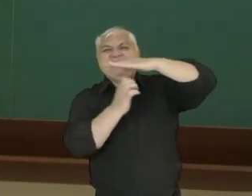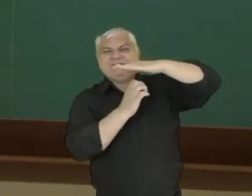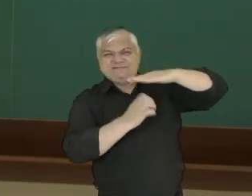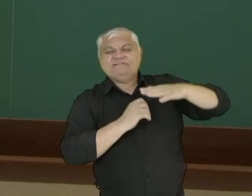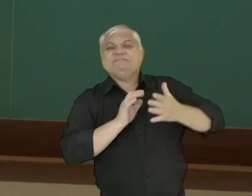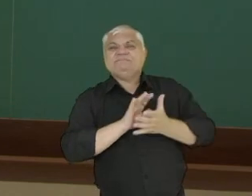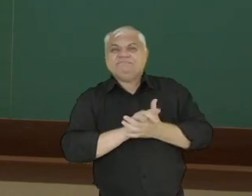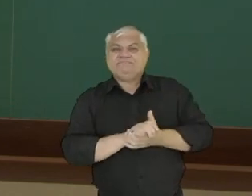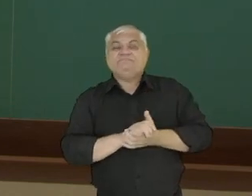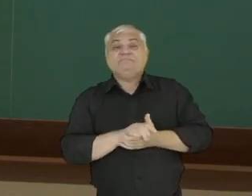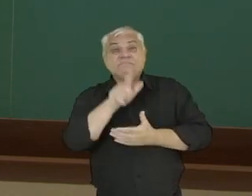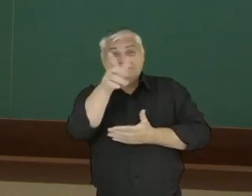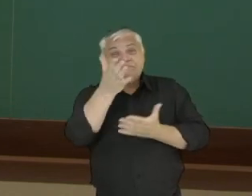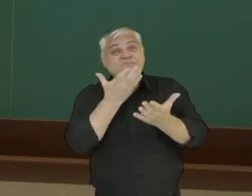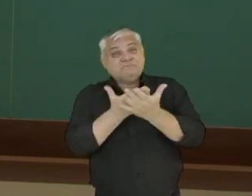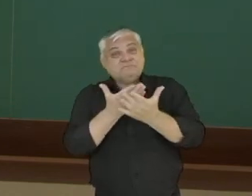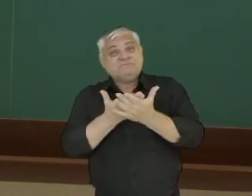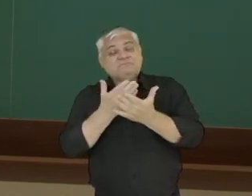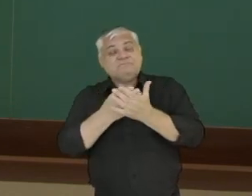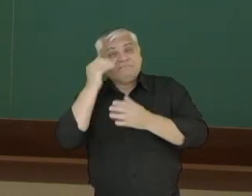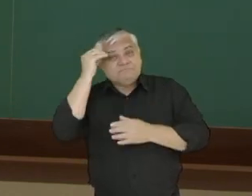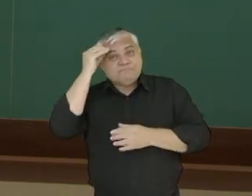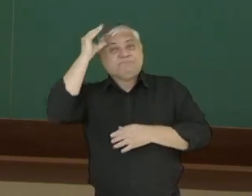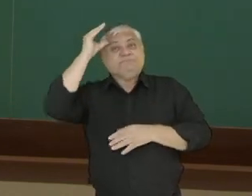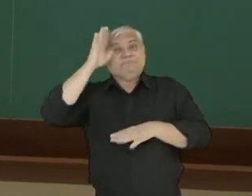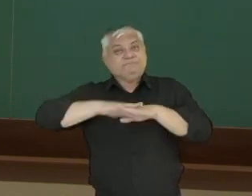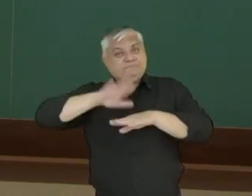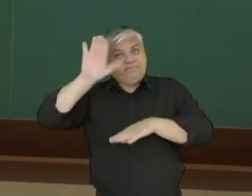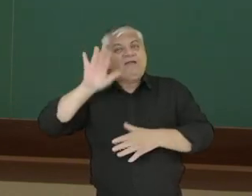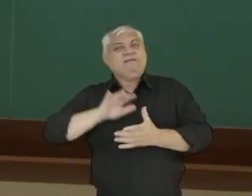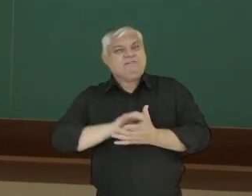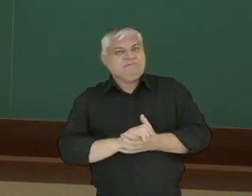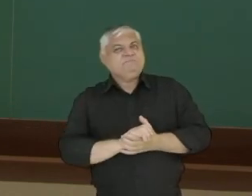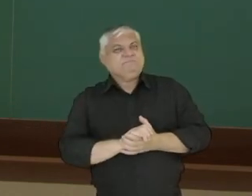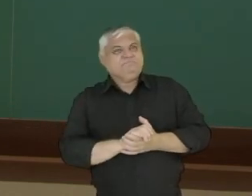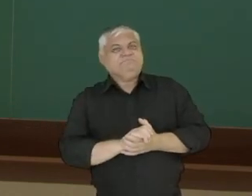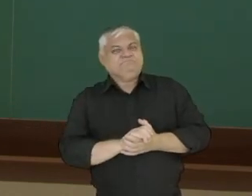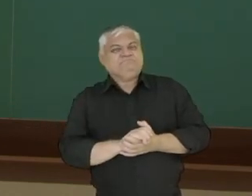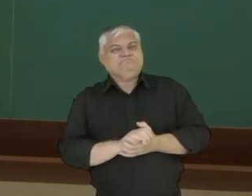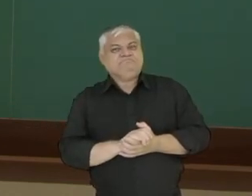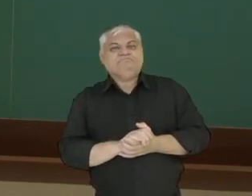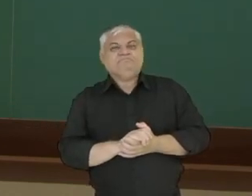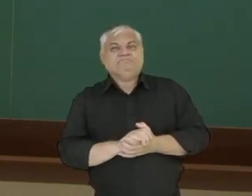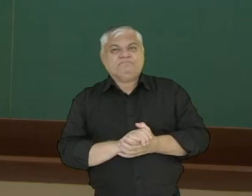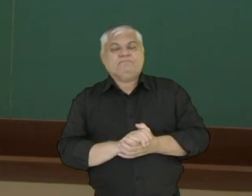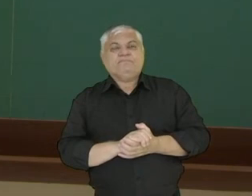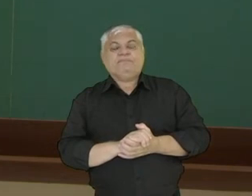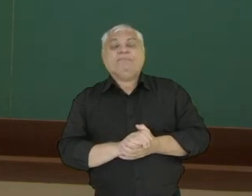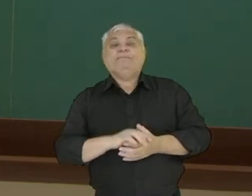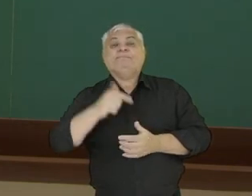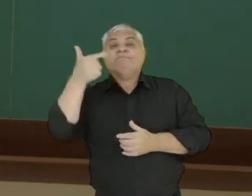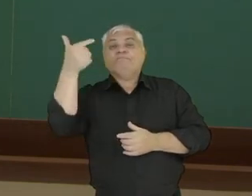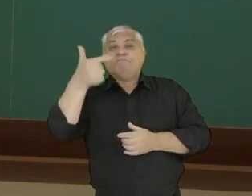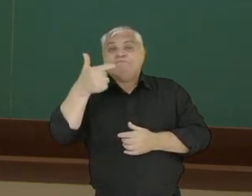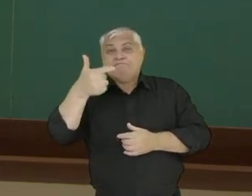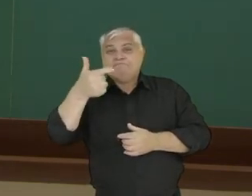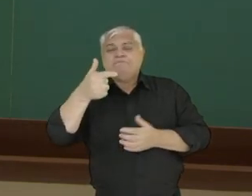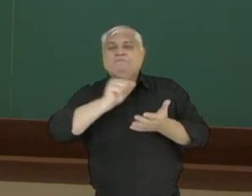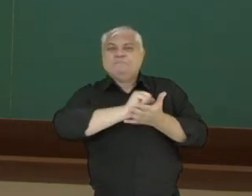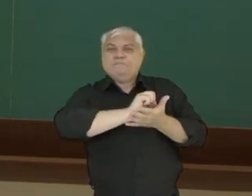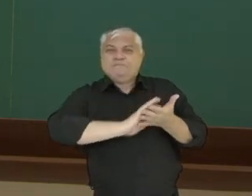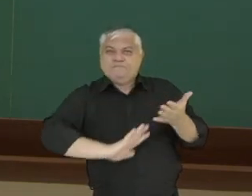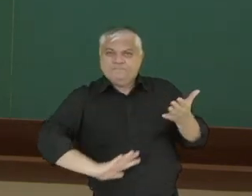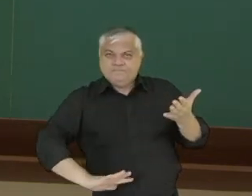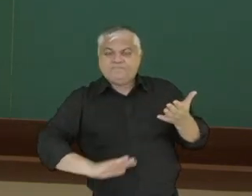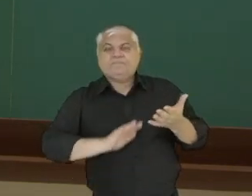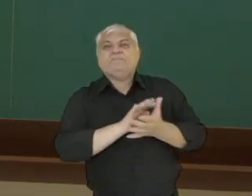Então, para você estudar e conhecer um pouco mais sobre o rompimento da barragem. E agora, nossa segunda